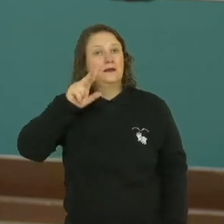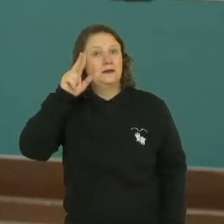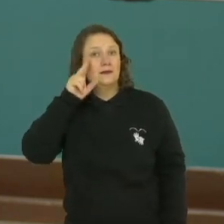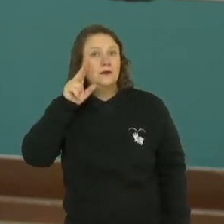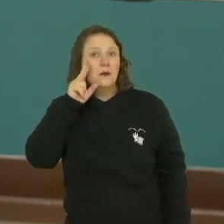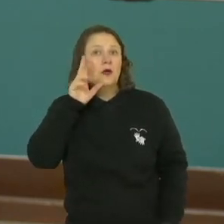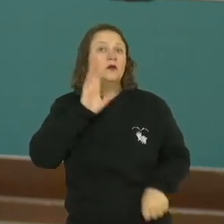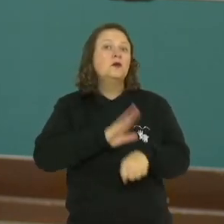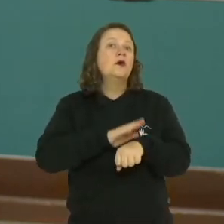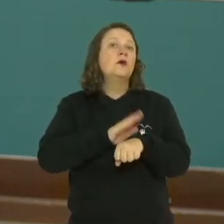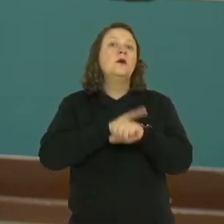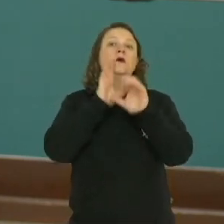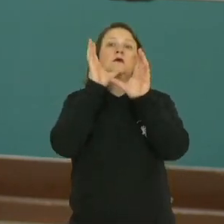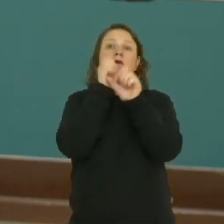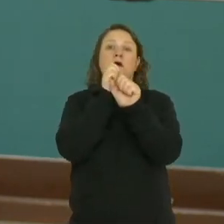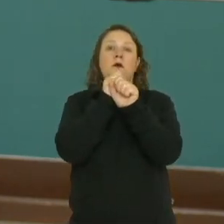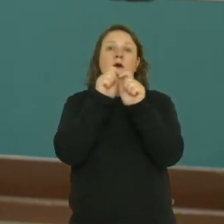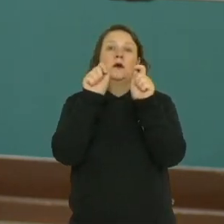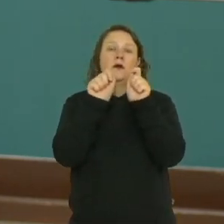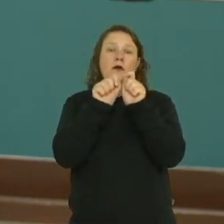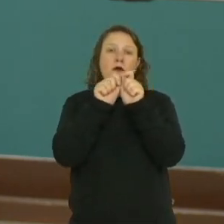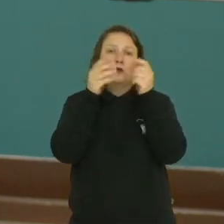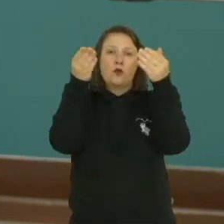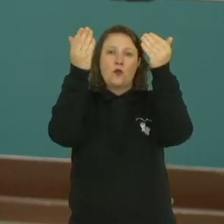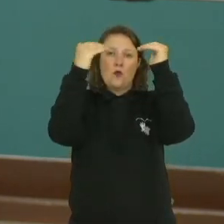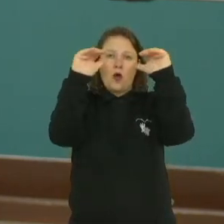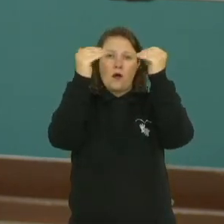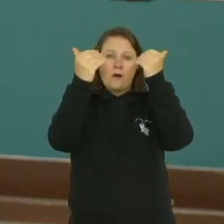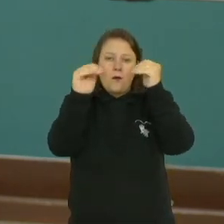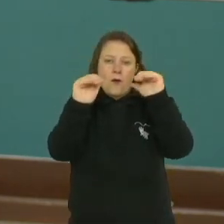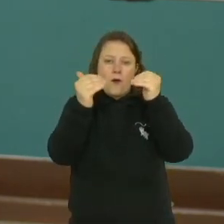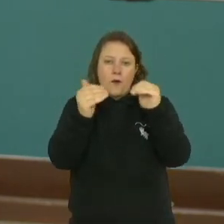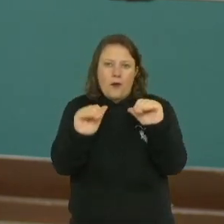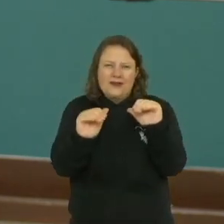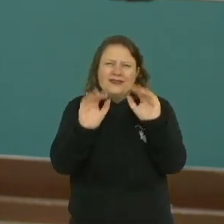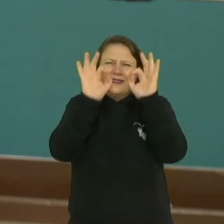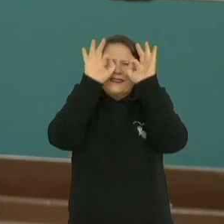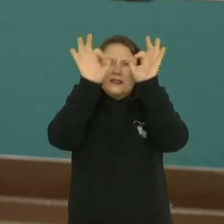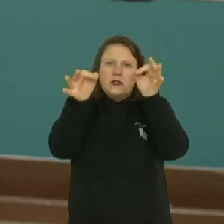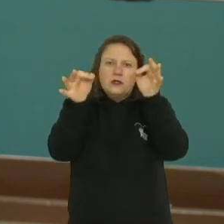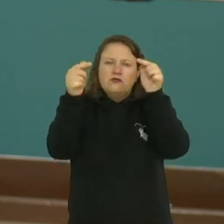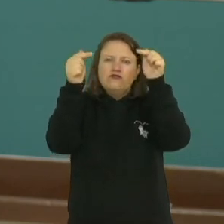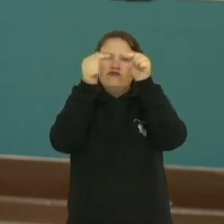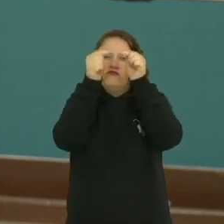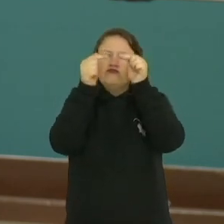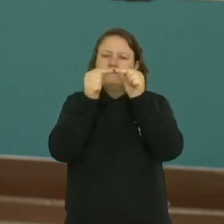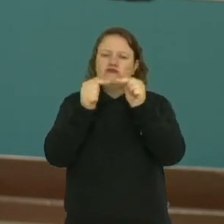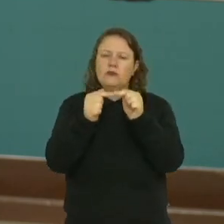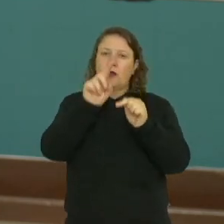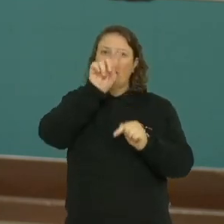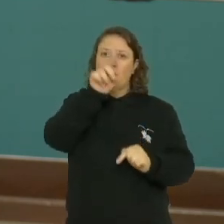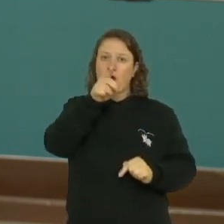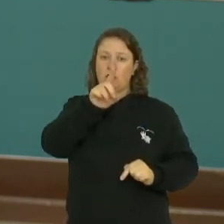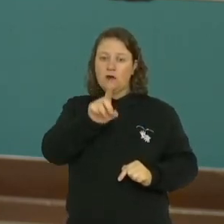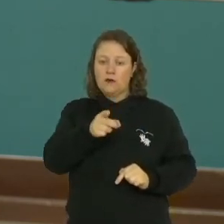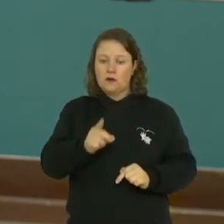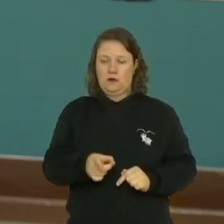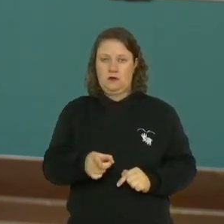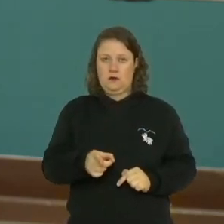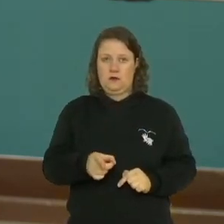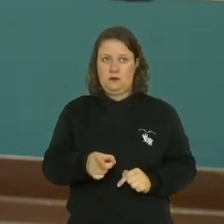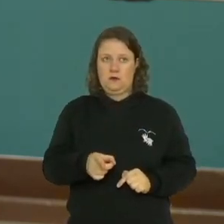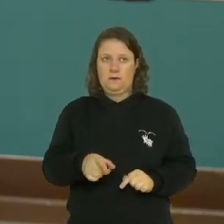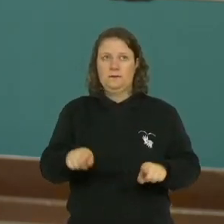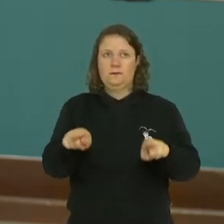números decimais, arma conta vírgula embaixo de vírgula, ok? E esses espaços em branco você pode preencher com zeros ali